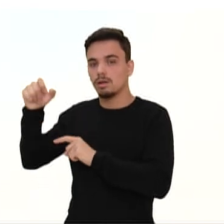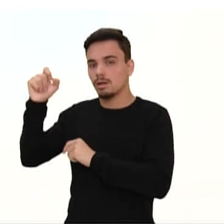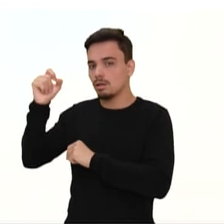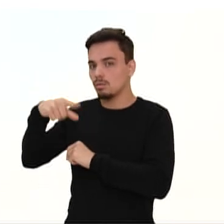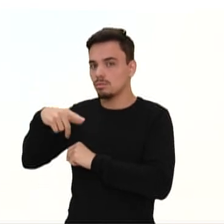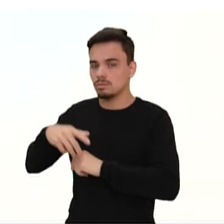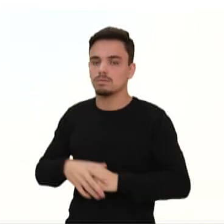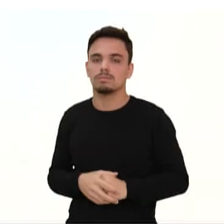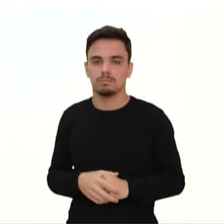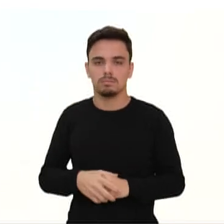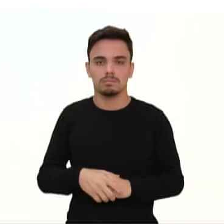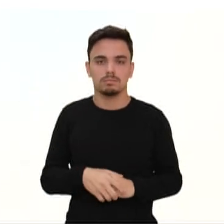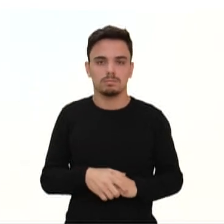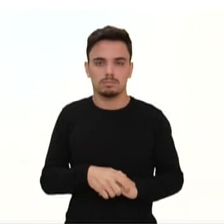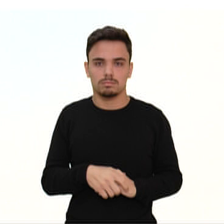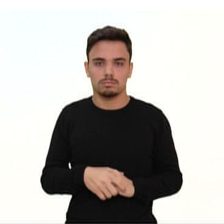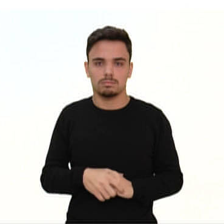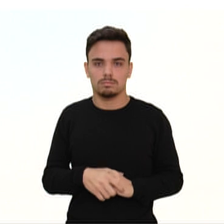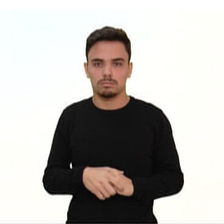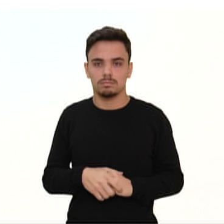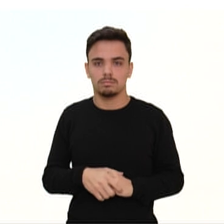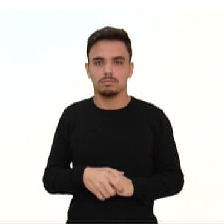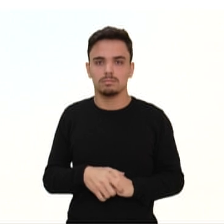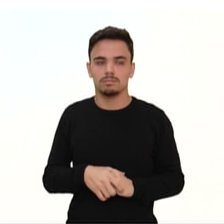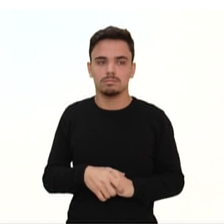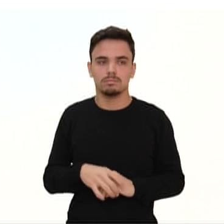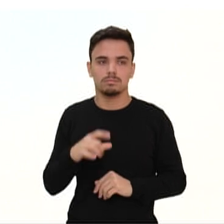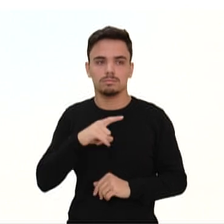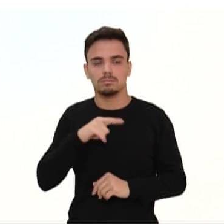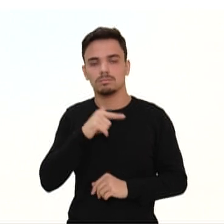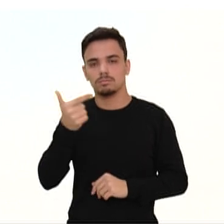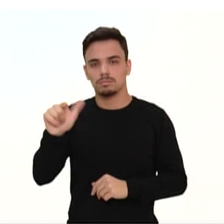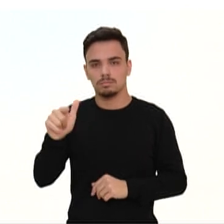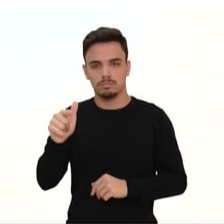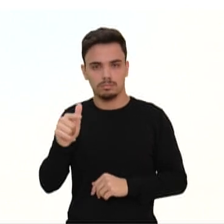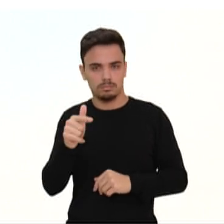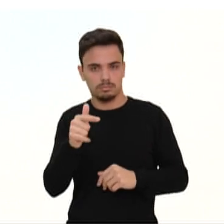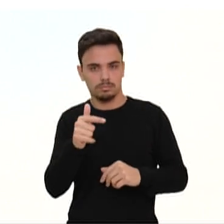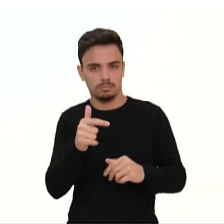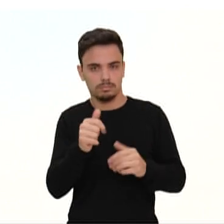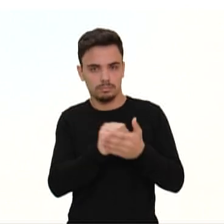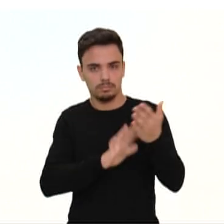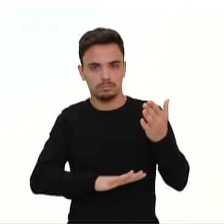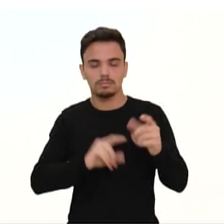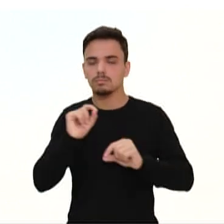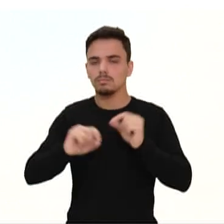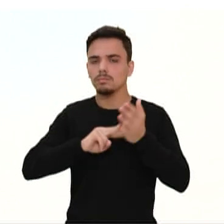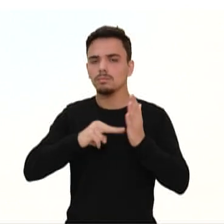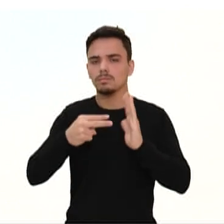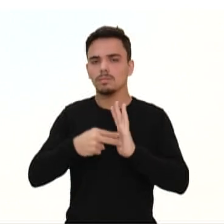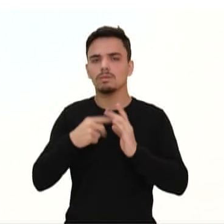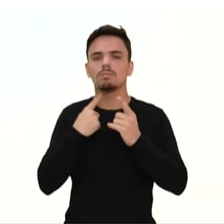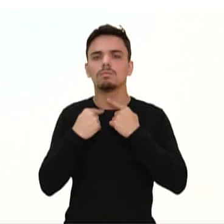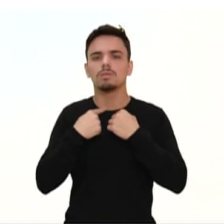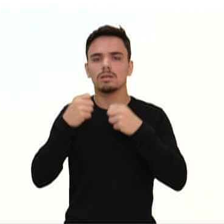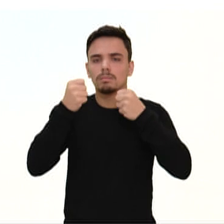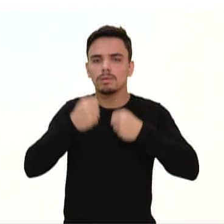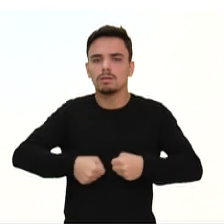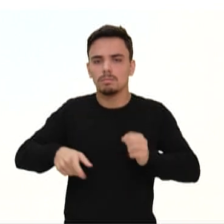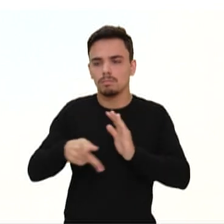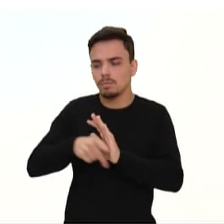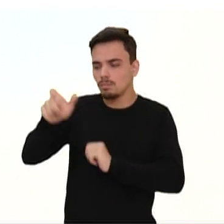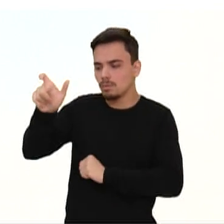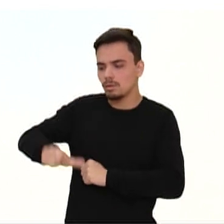de buraco negro. Aqui temos então um segundo exercício. O que é vontade de poder no pensamento de